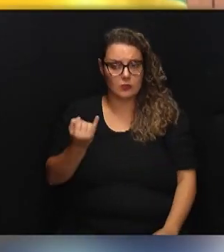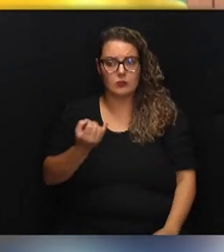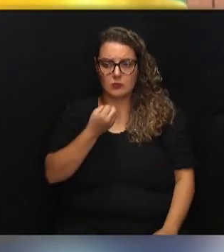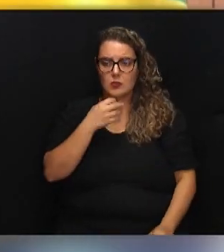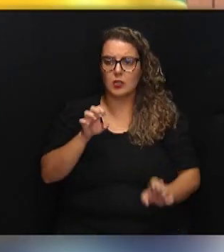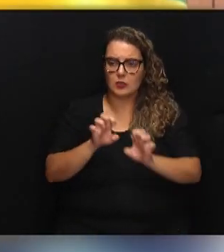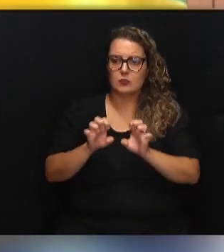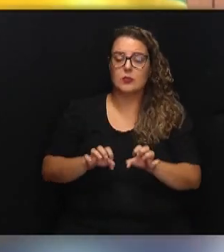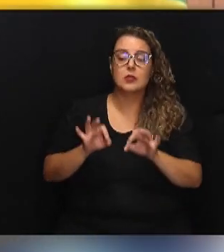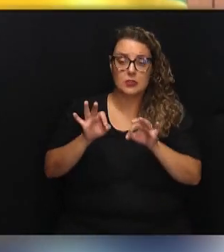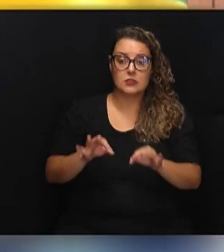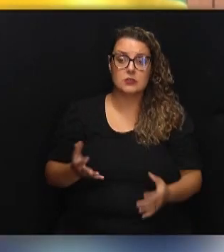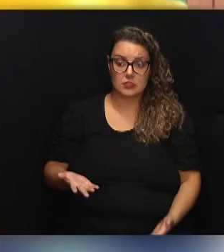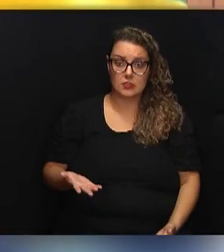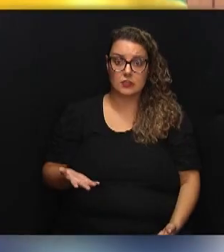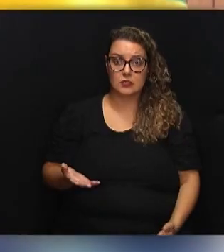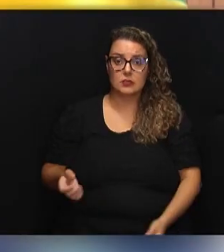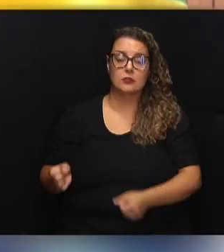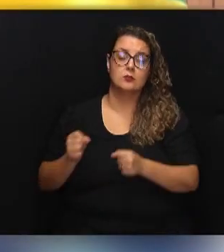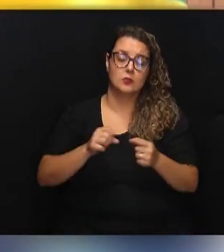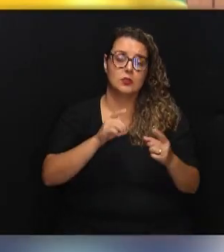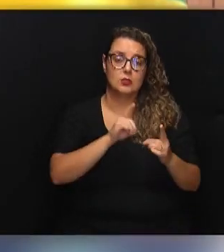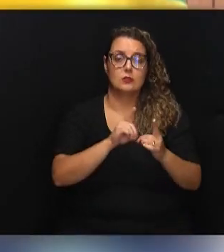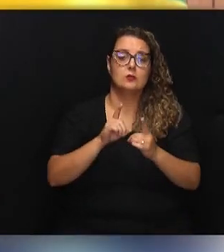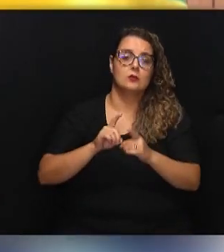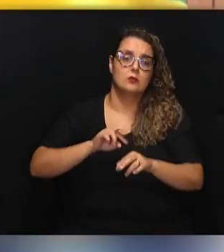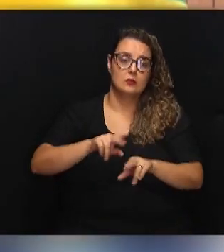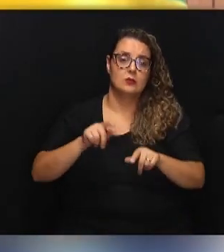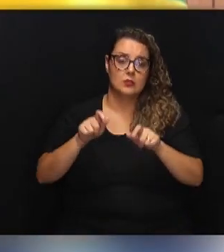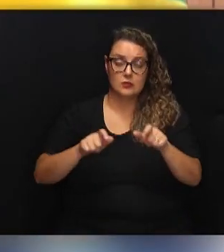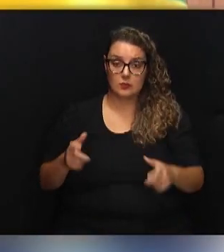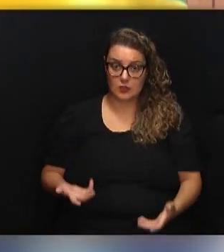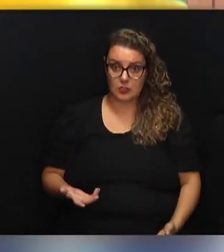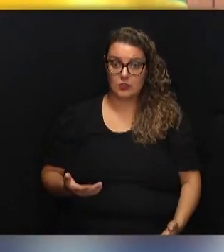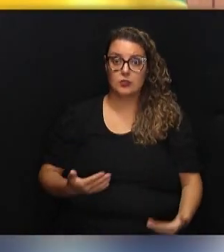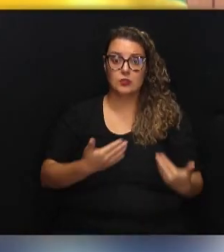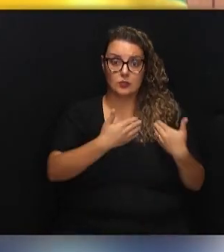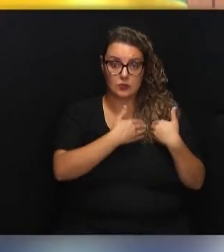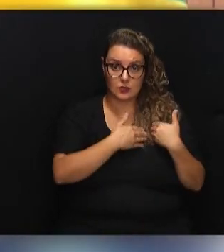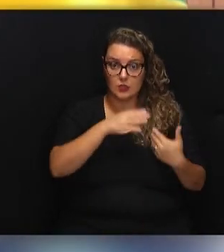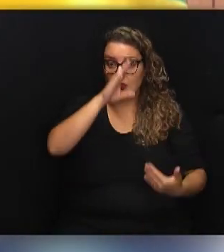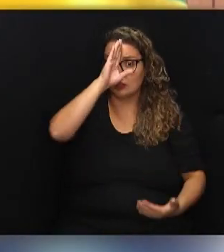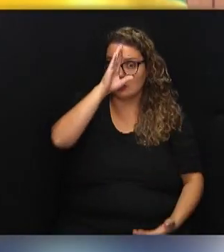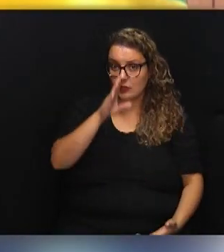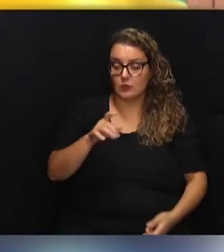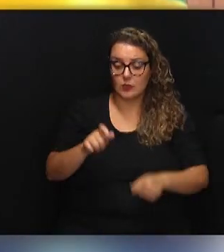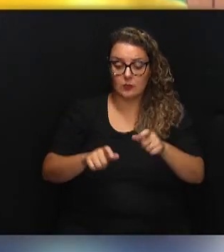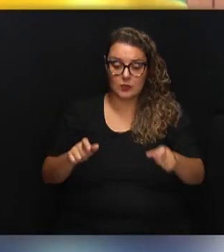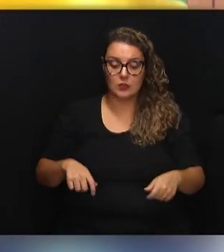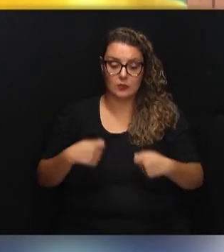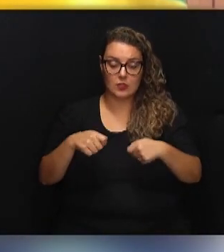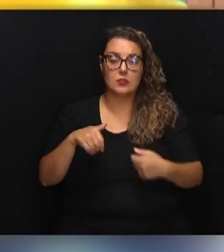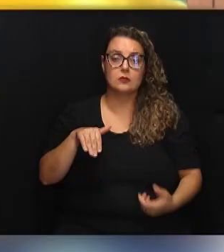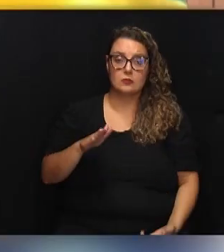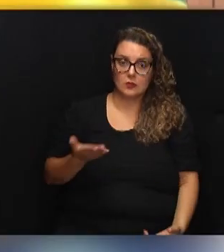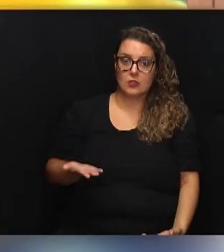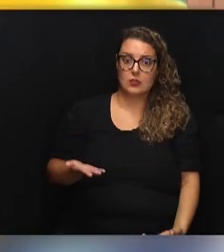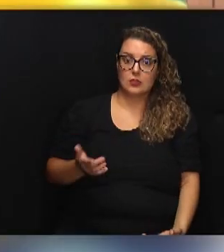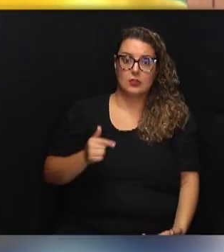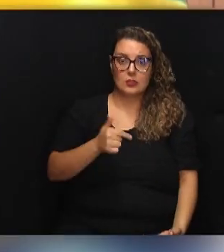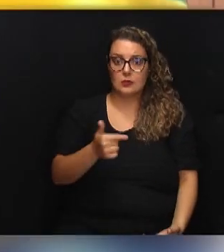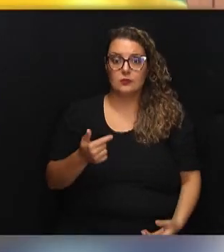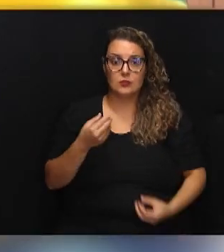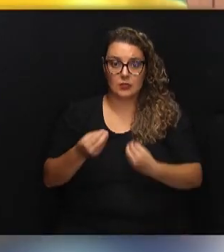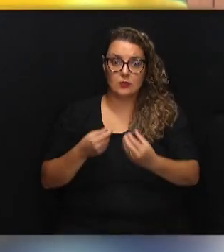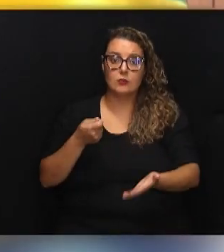com certeza podendo atender muitas pessoas e os tutores e principalmente aquelas pessoas que mais precisam, que não têm condições de